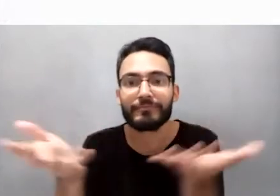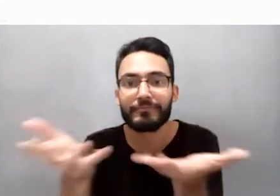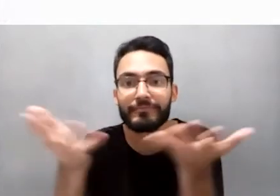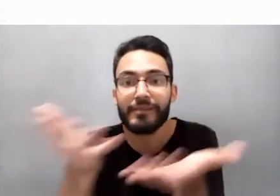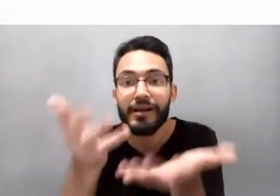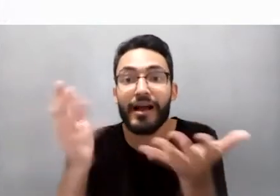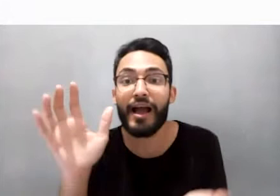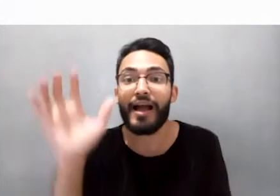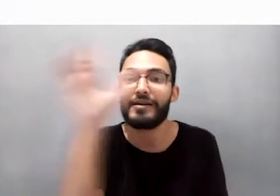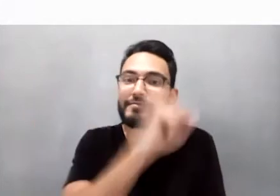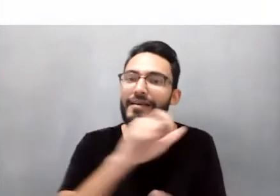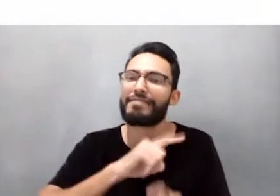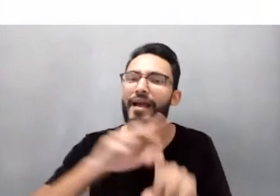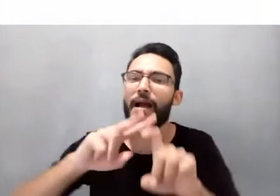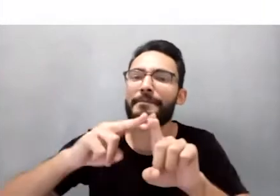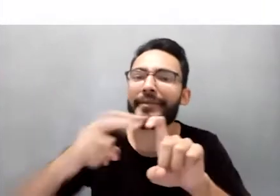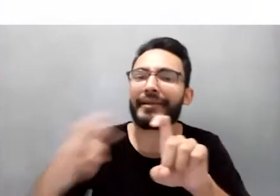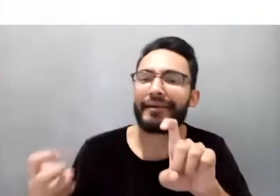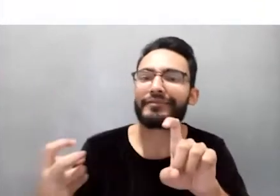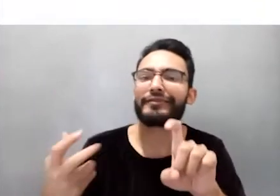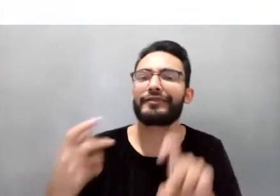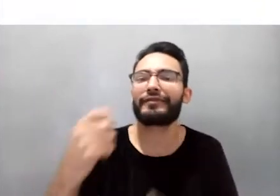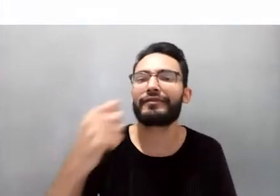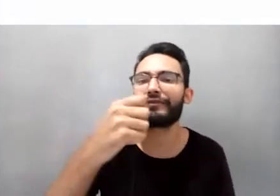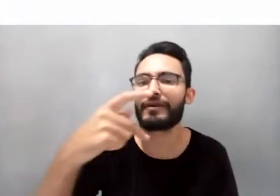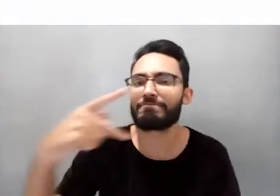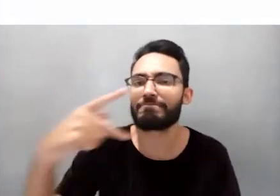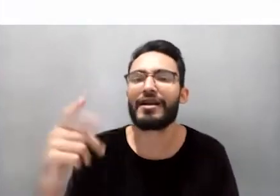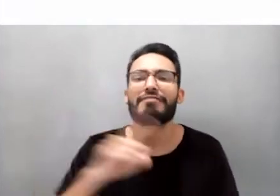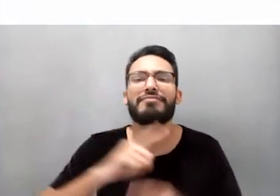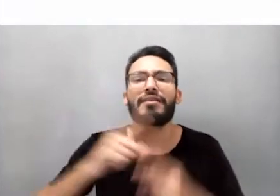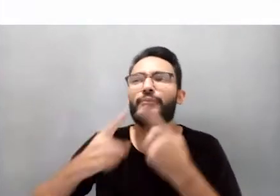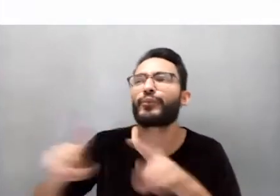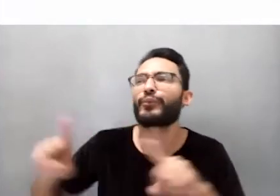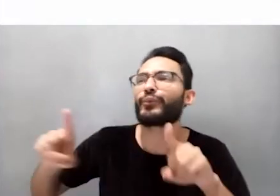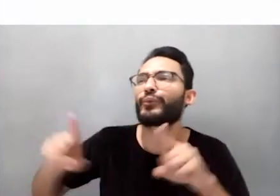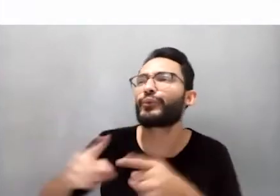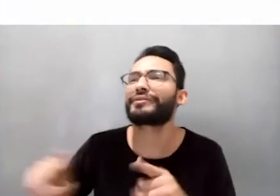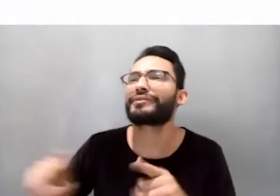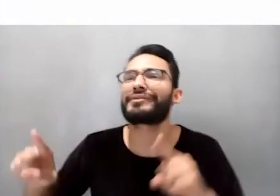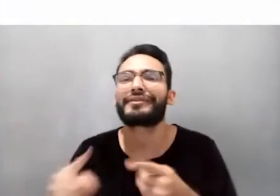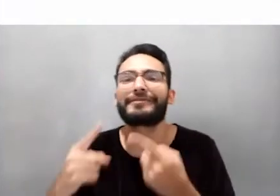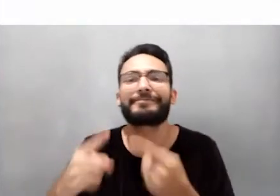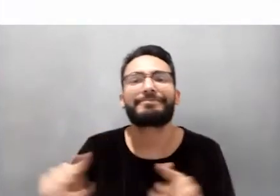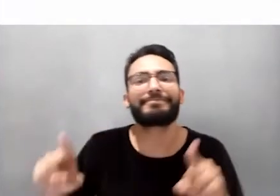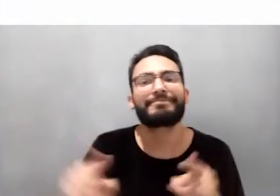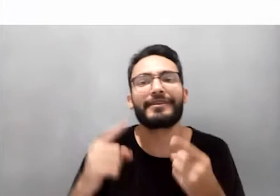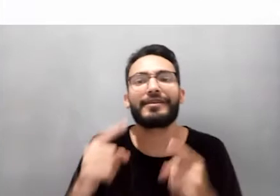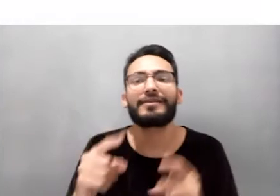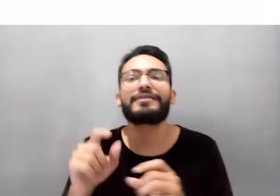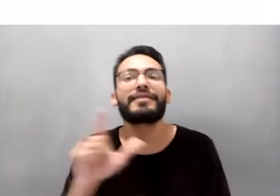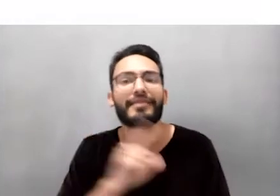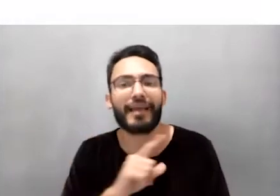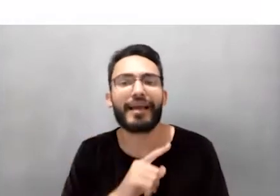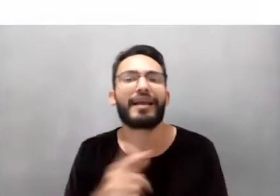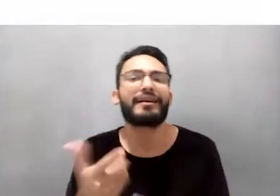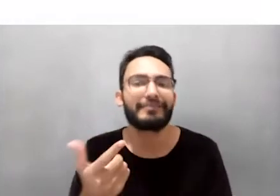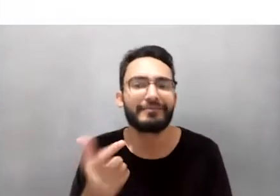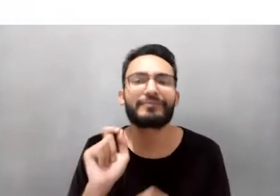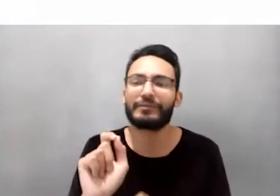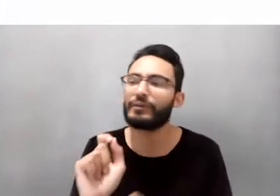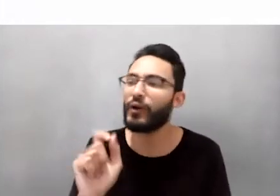tem aplicativo, tem música, que hoje a gente está escutando música no Spotify, a gente já consegue